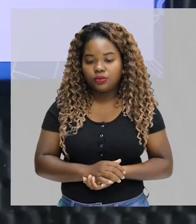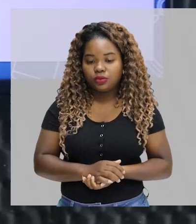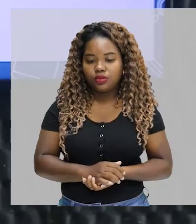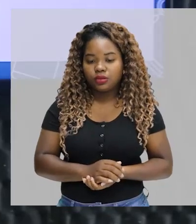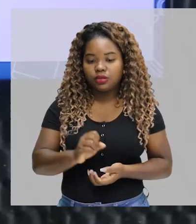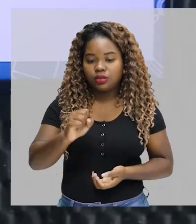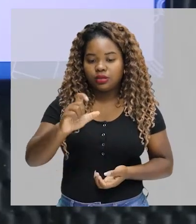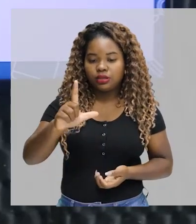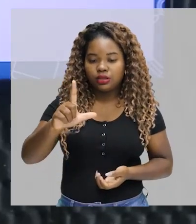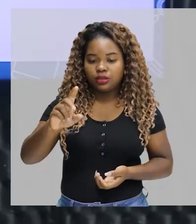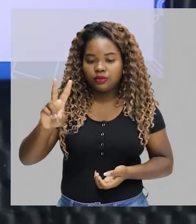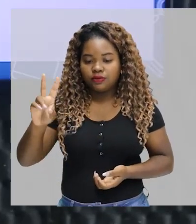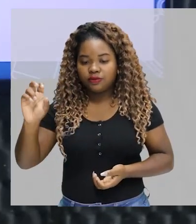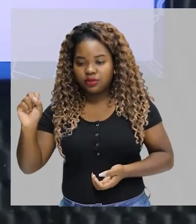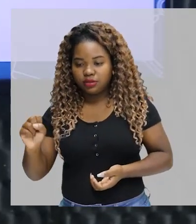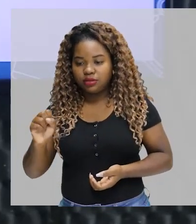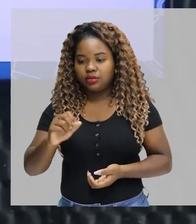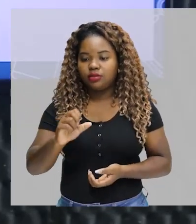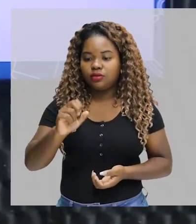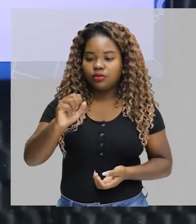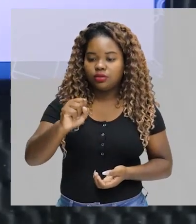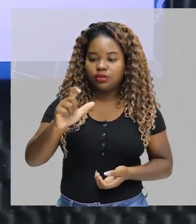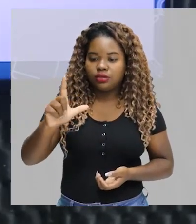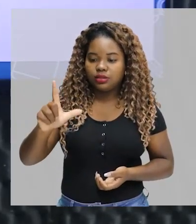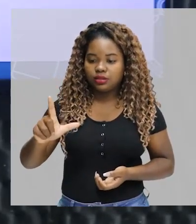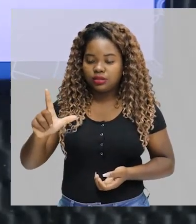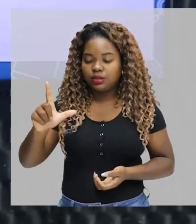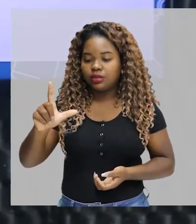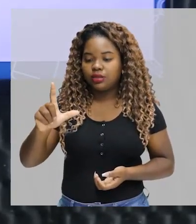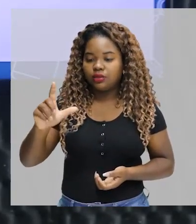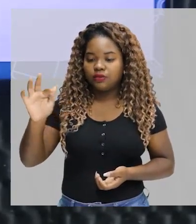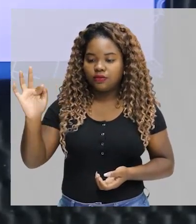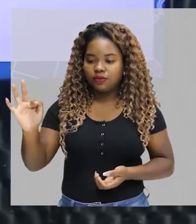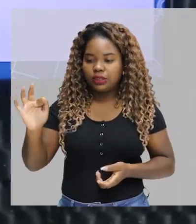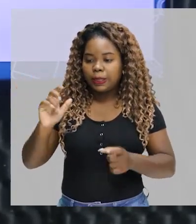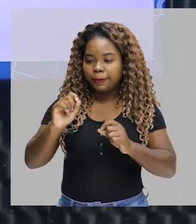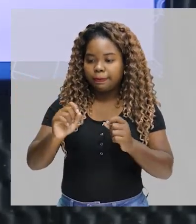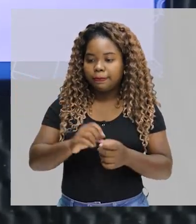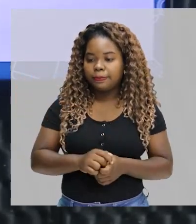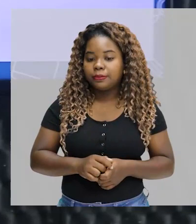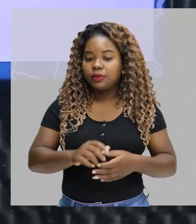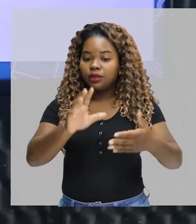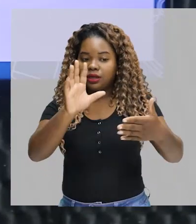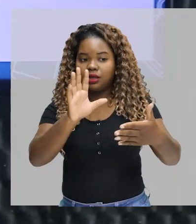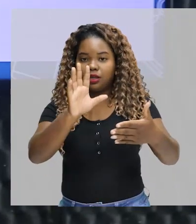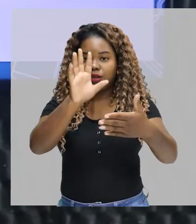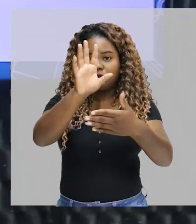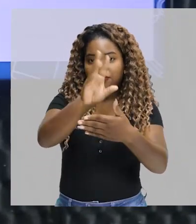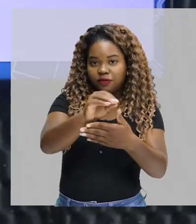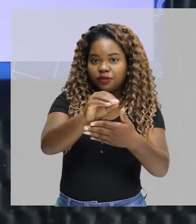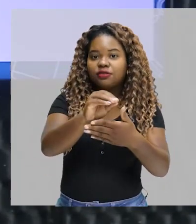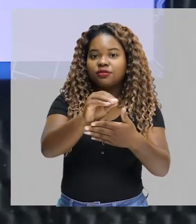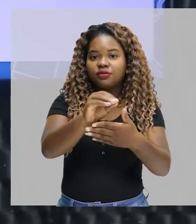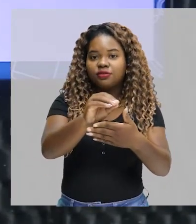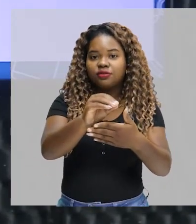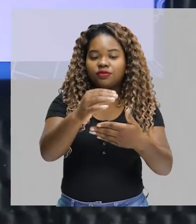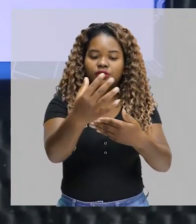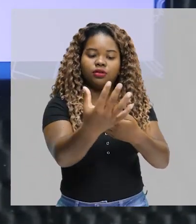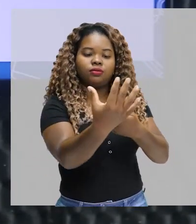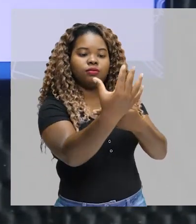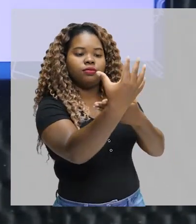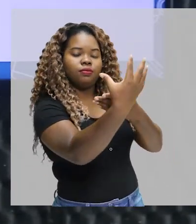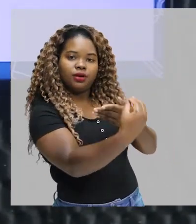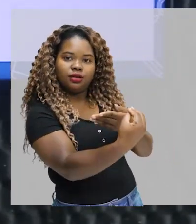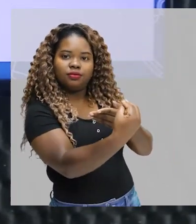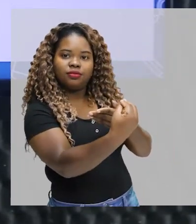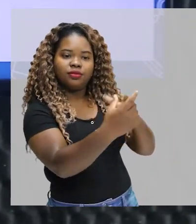self ou selves. O que é um selfie? É a foto que você tira de você mesmo,